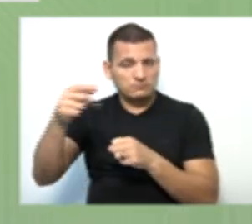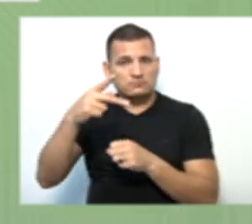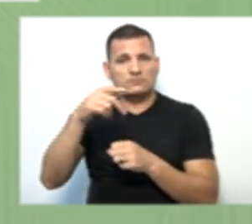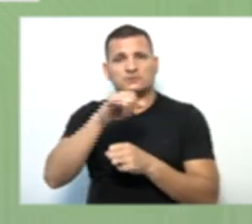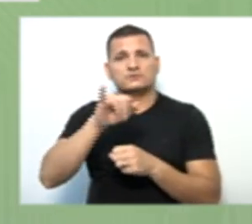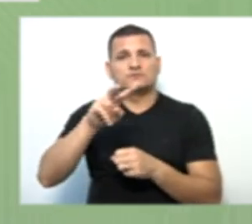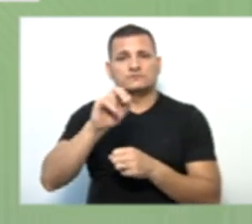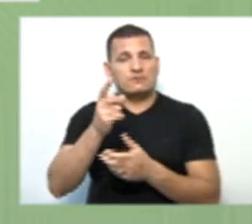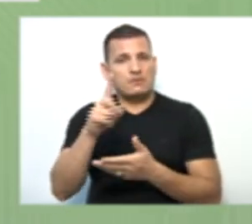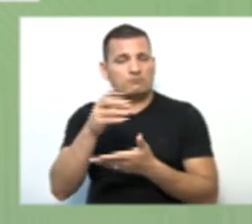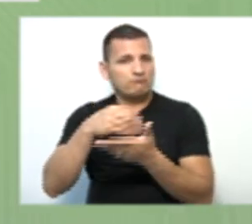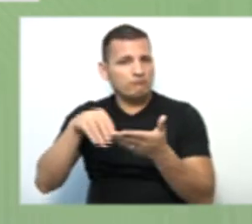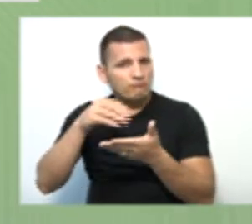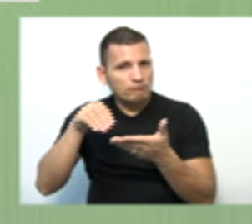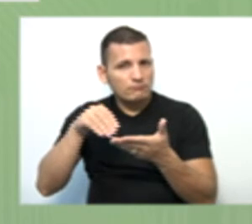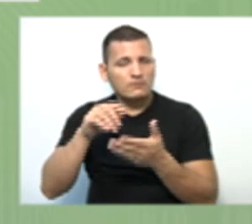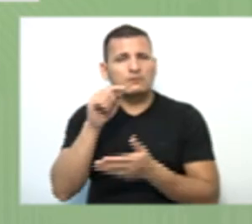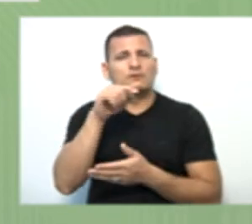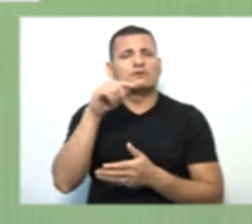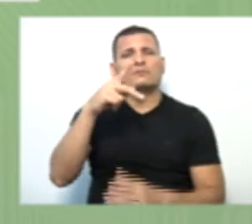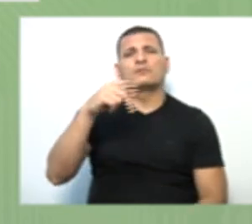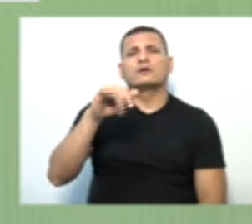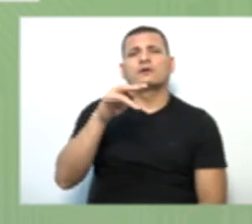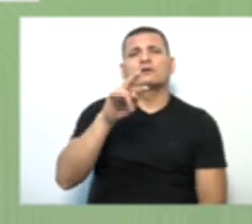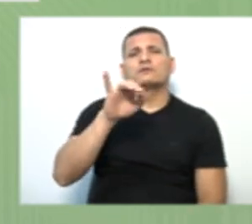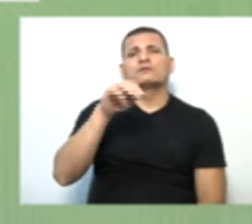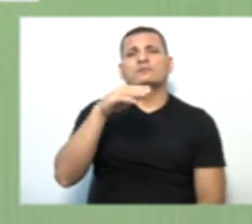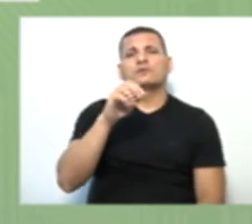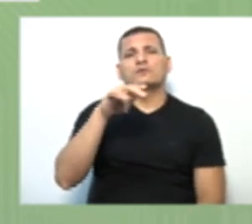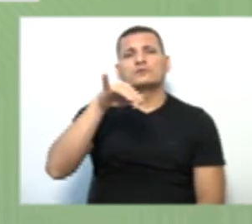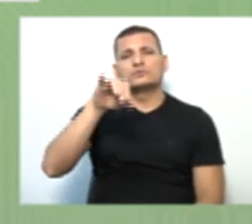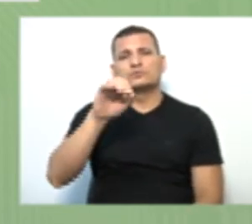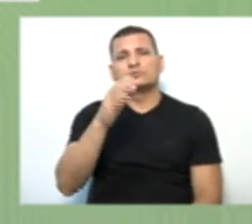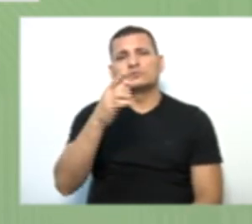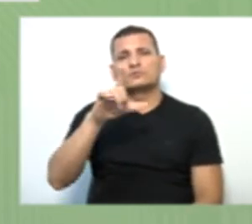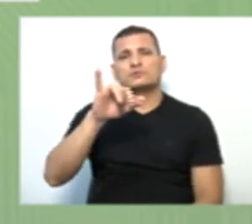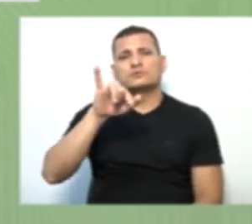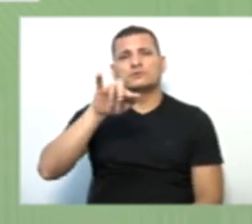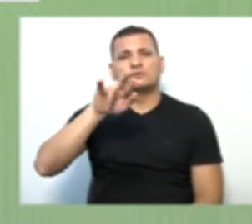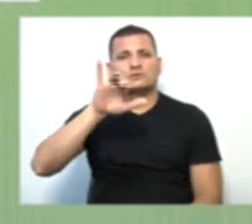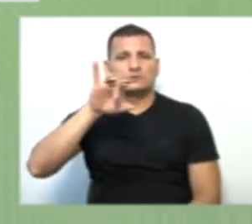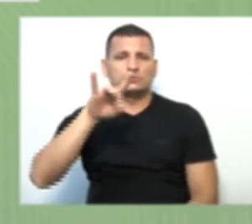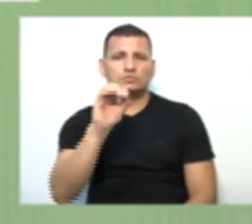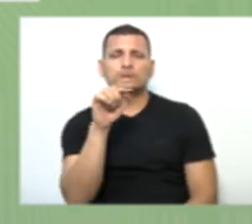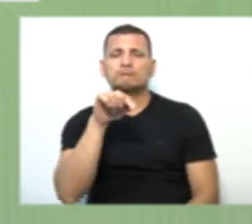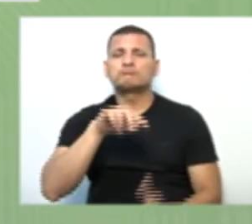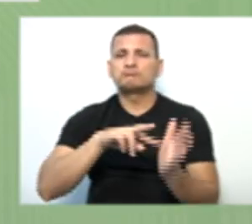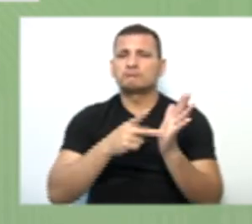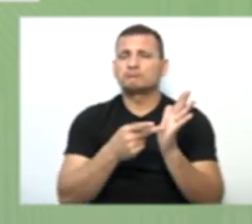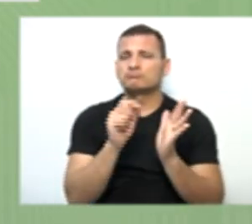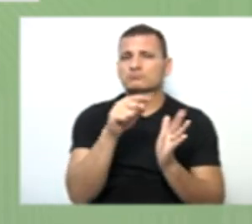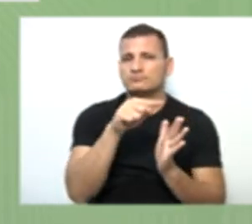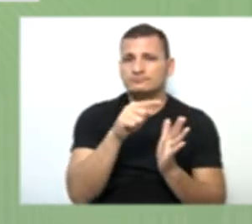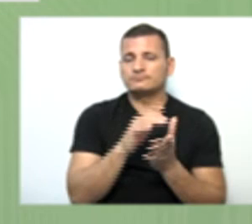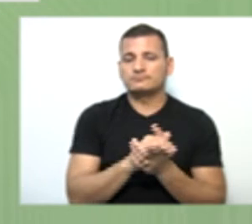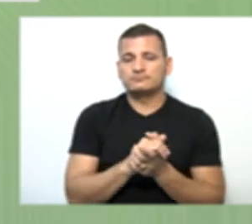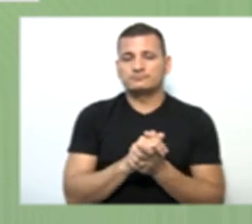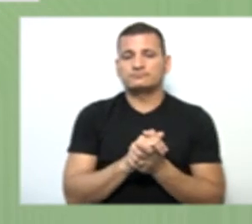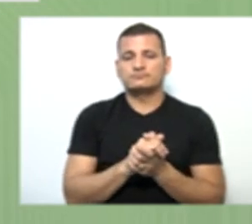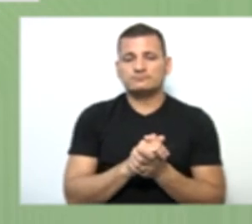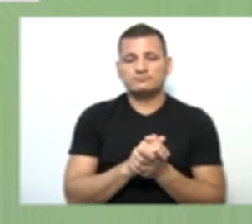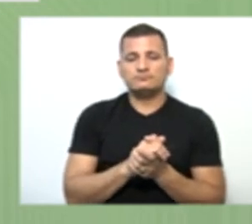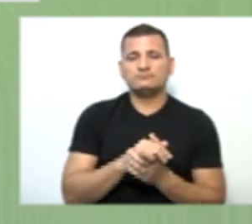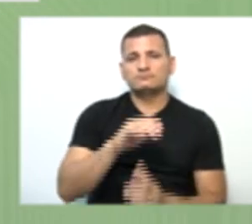líquido? Lembra lá na primeira aula? Equação do patrimônio líquido, né? Ativo